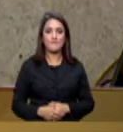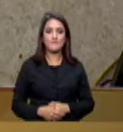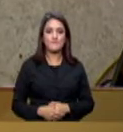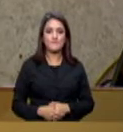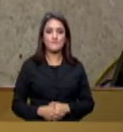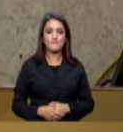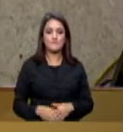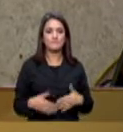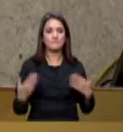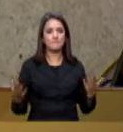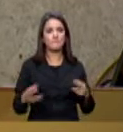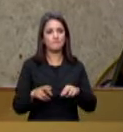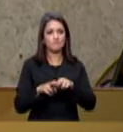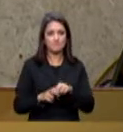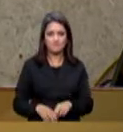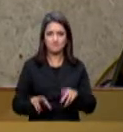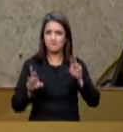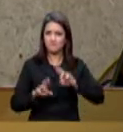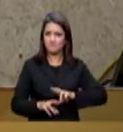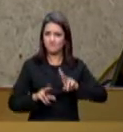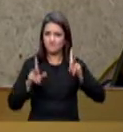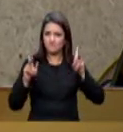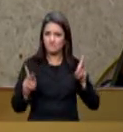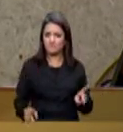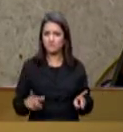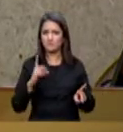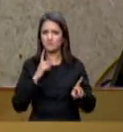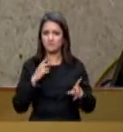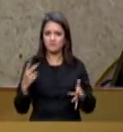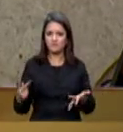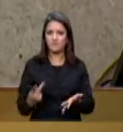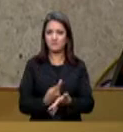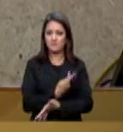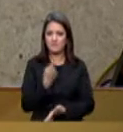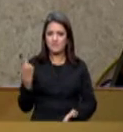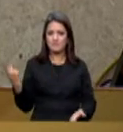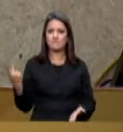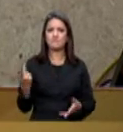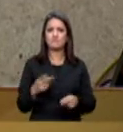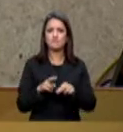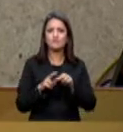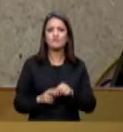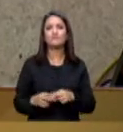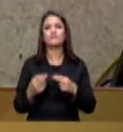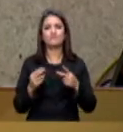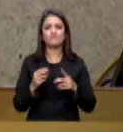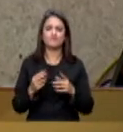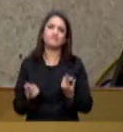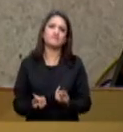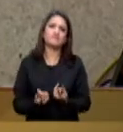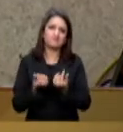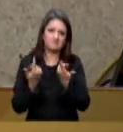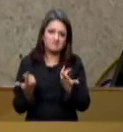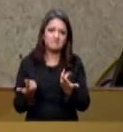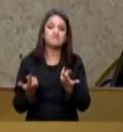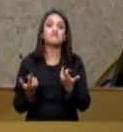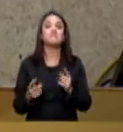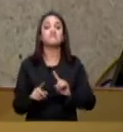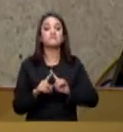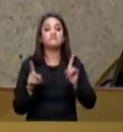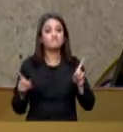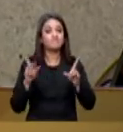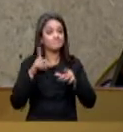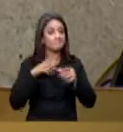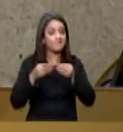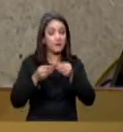as disparidades de abastecimento decorrentes de fatores socioeconômicos são